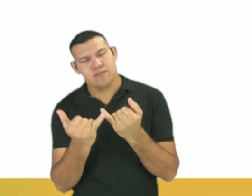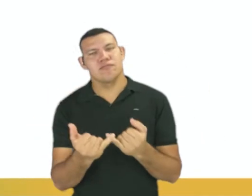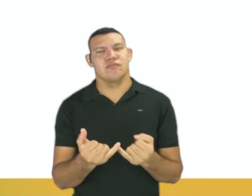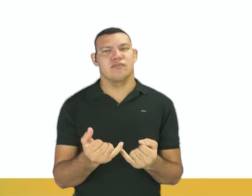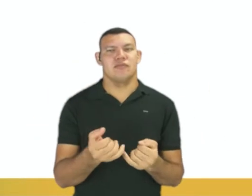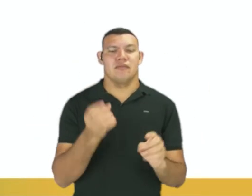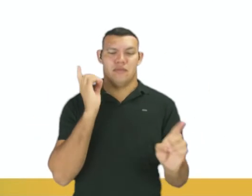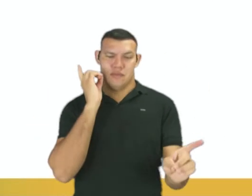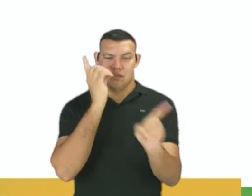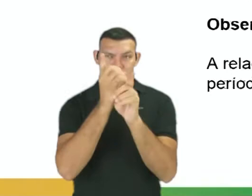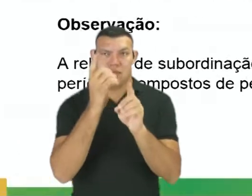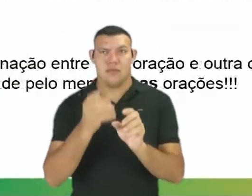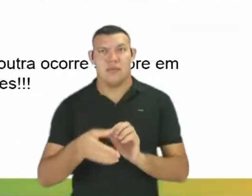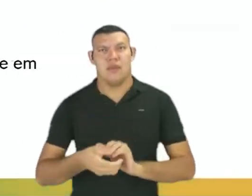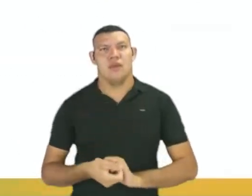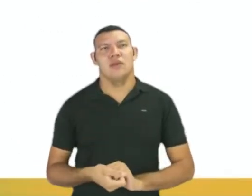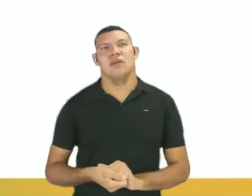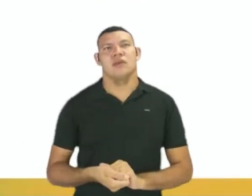vendada